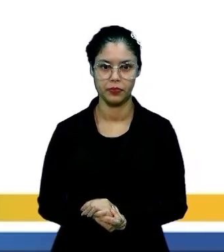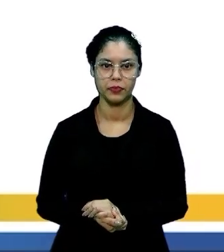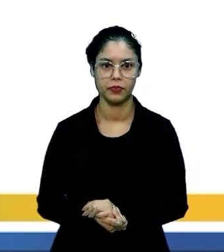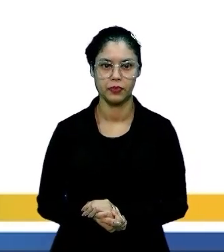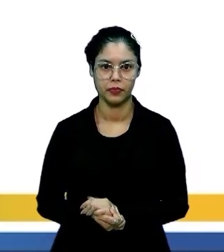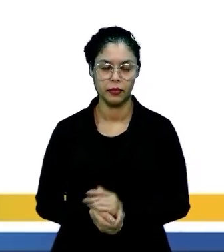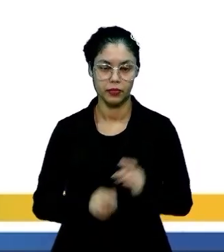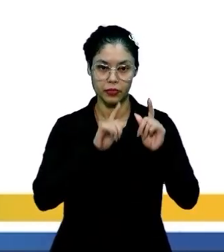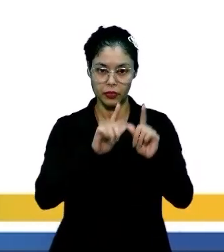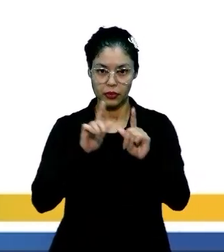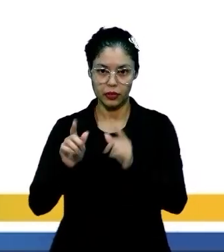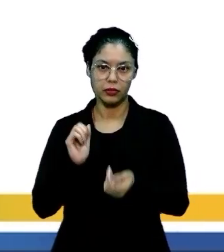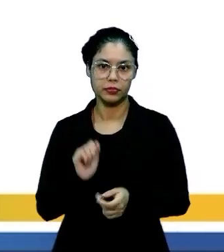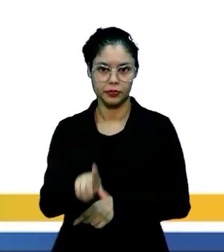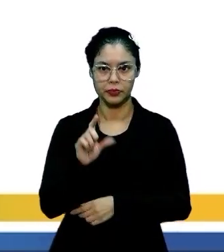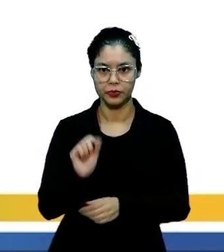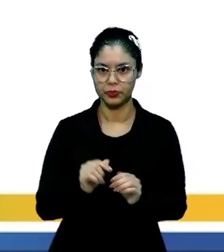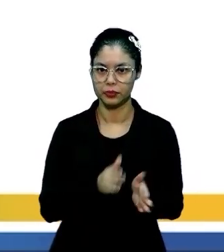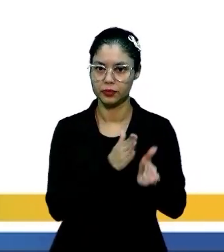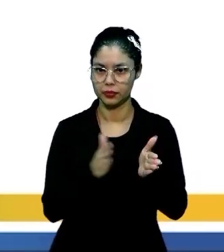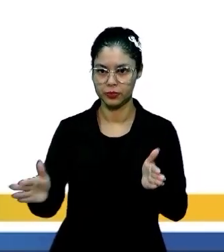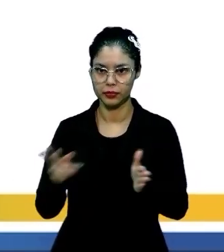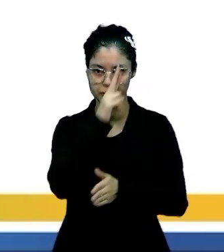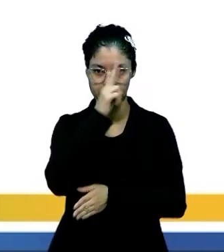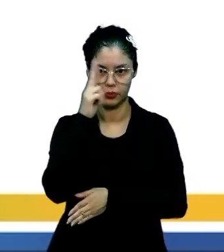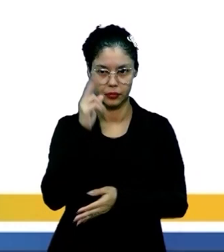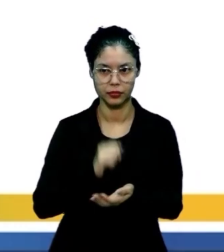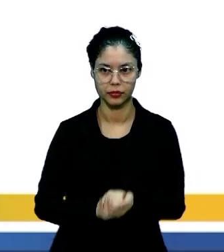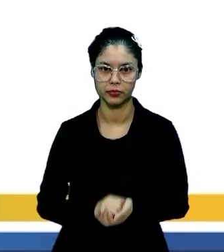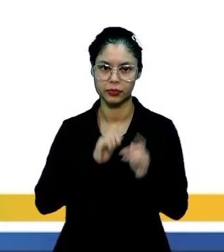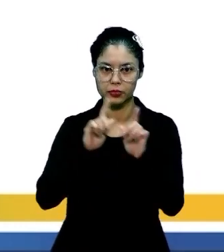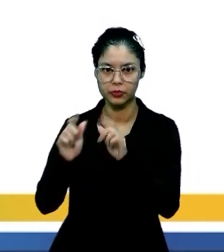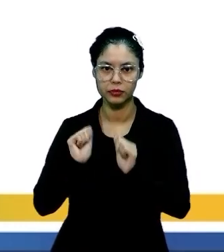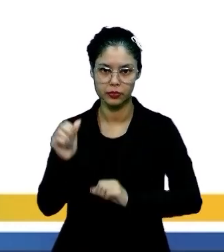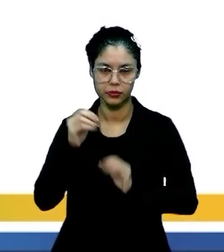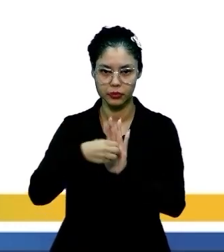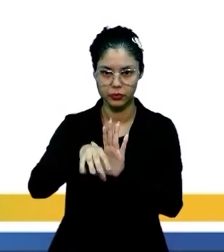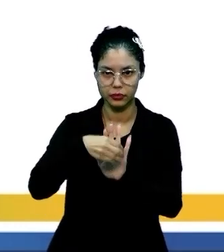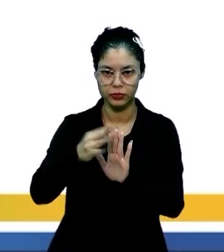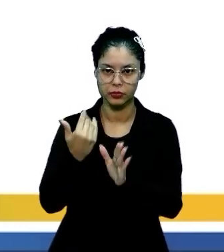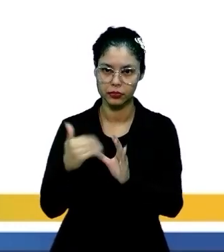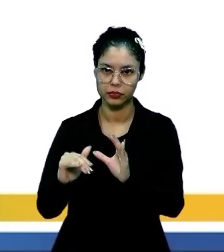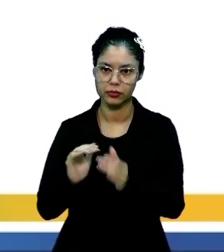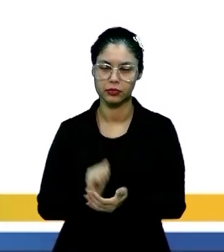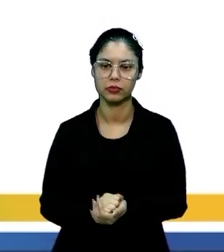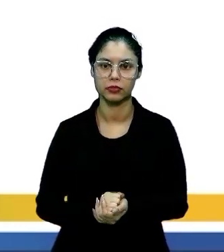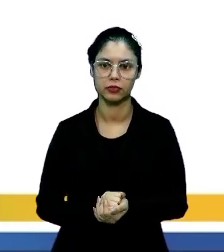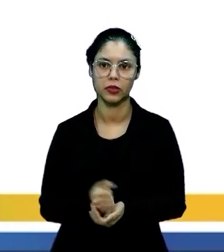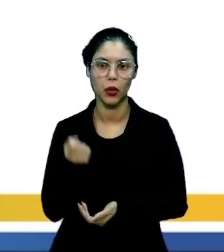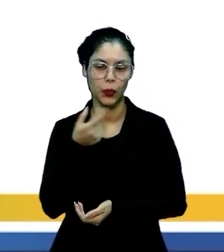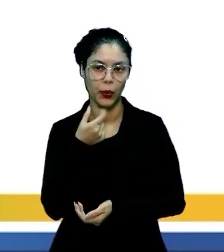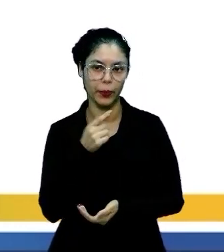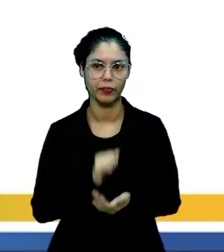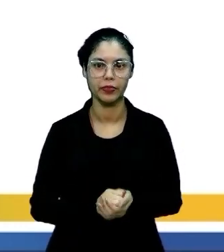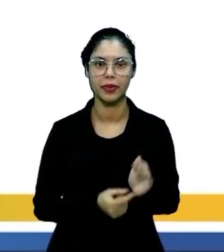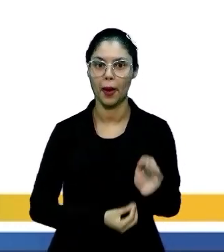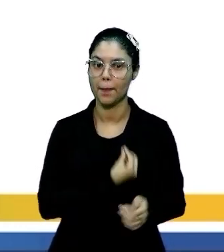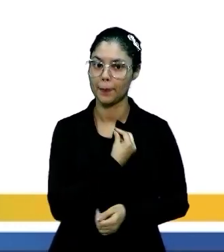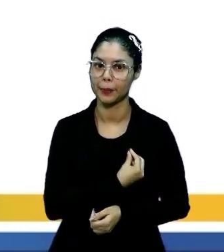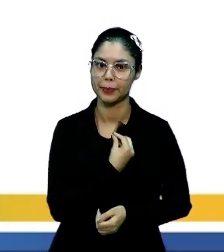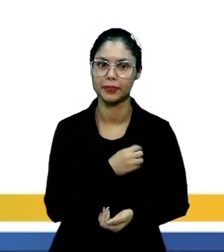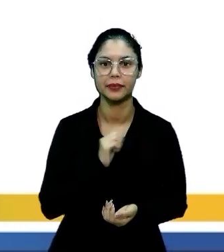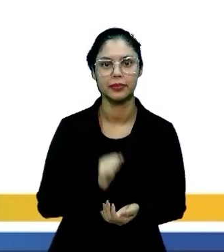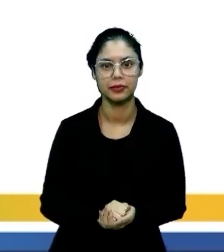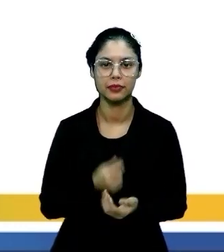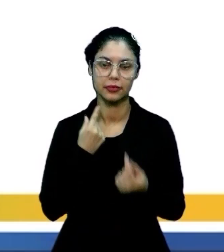A tira, definida como um segmento de história em quadrinhos, pode transmitir uma mensagem com efeito de humor. A presença desse efeito